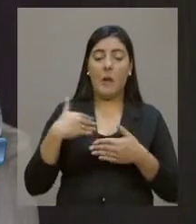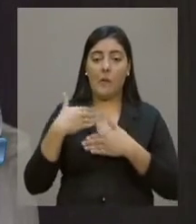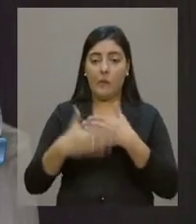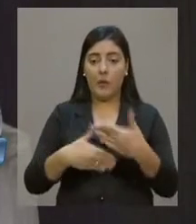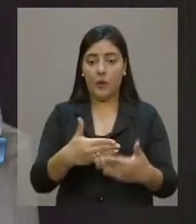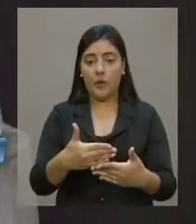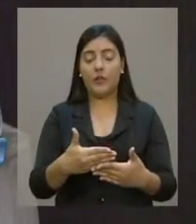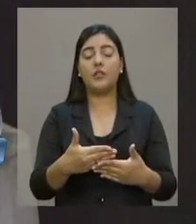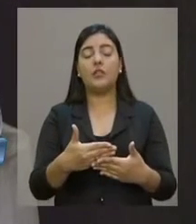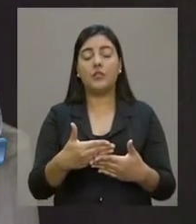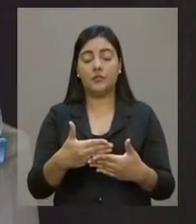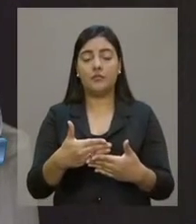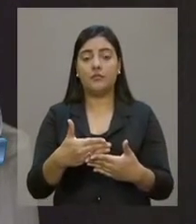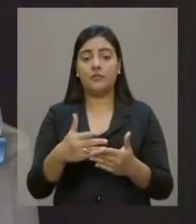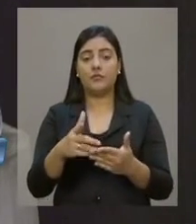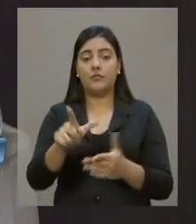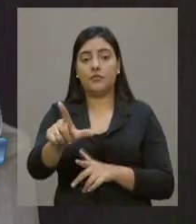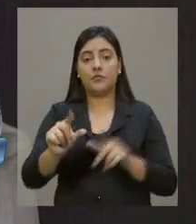processos